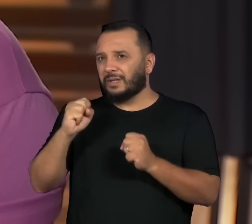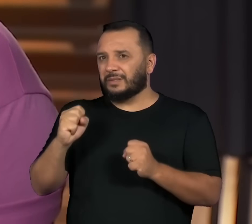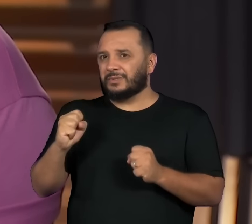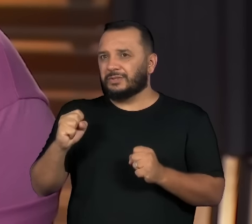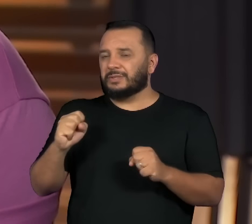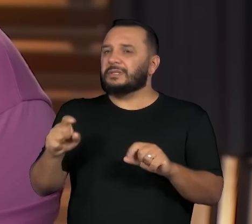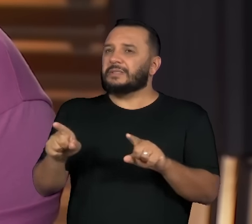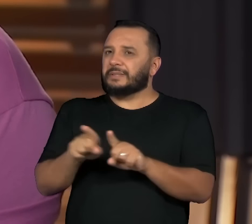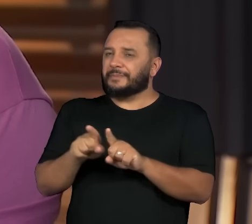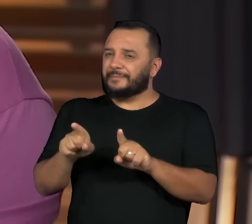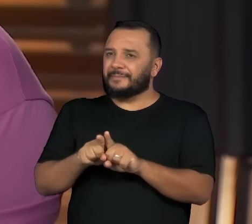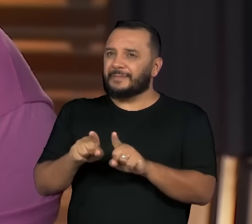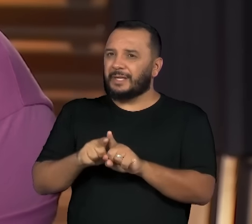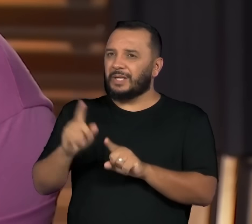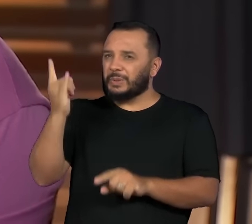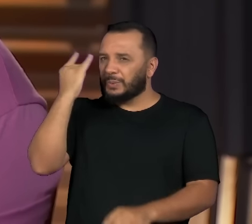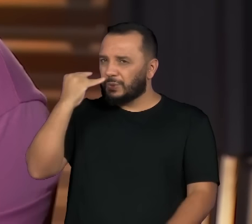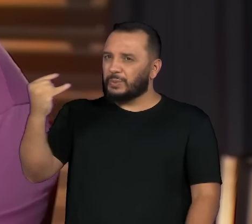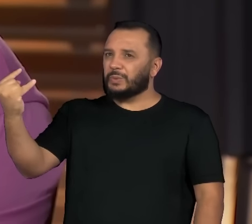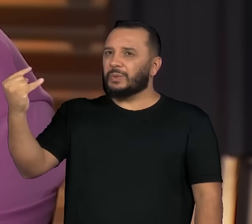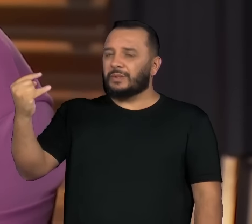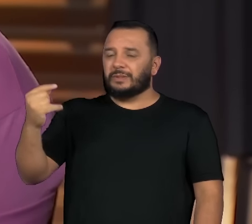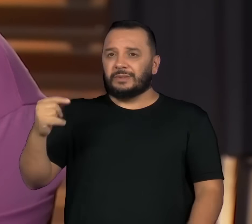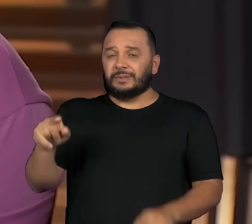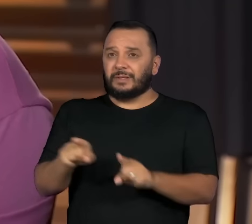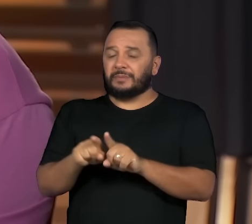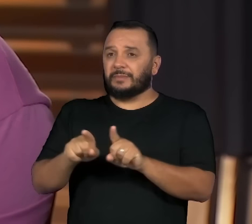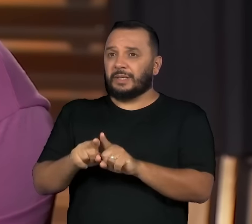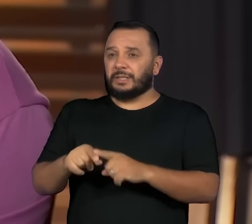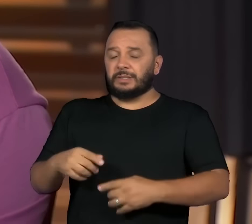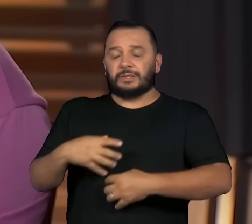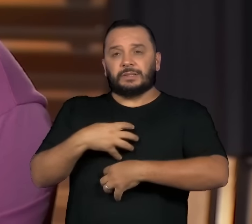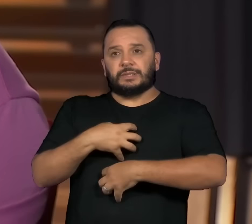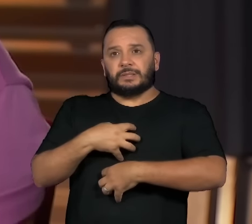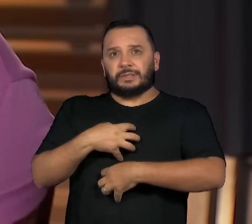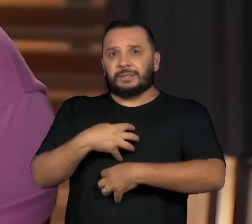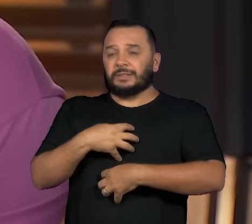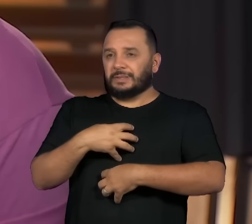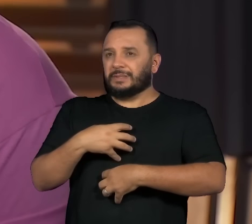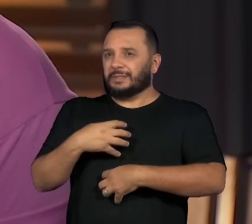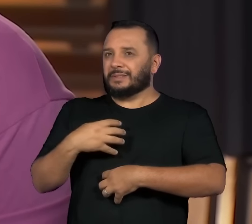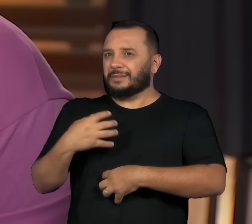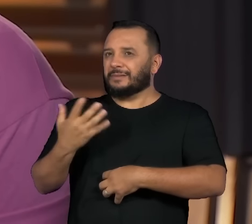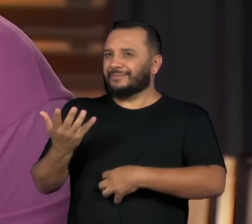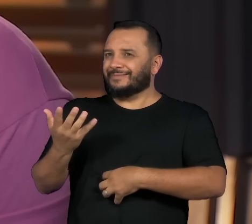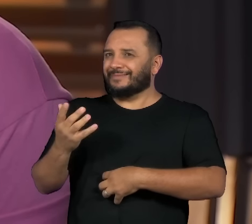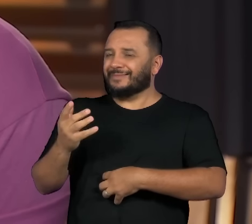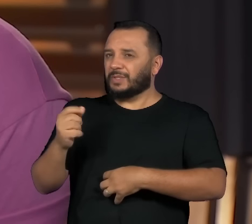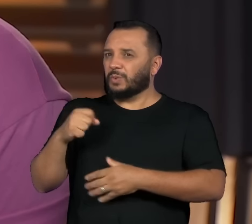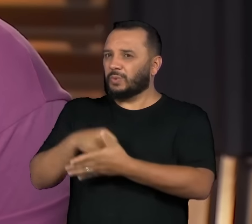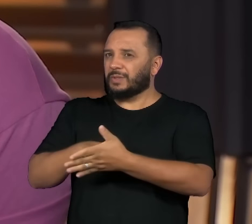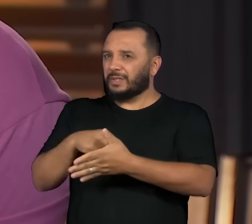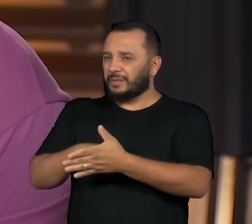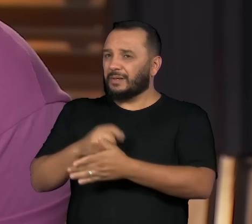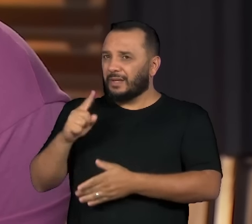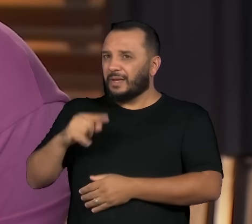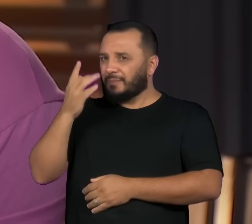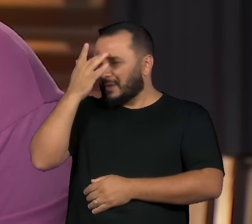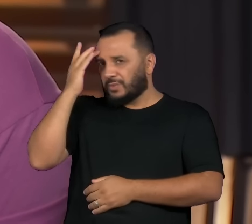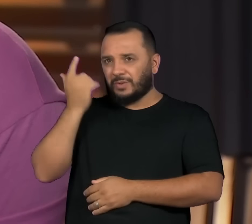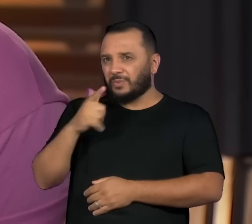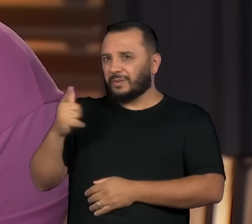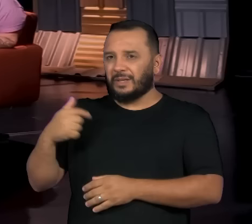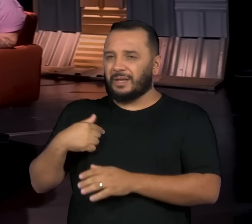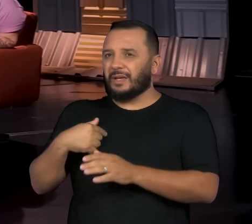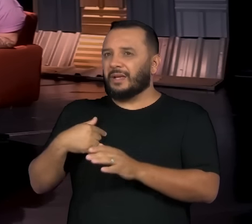tão arrebatadora e tão... estou sentindo tudo ao mesmo tempo. Eu acho que é um fruto da pessoa não ter